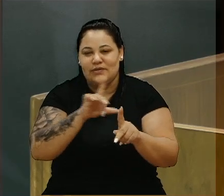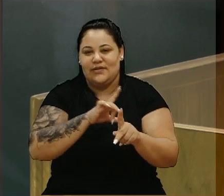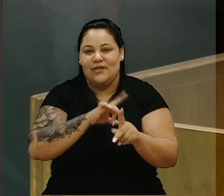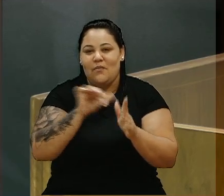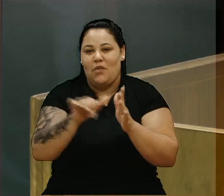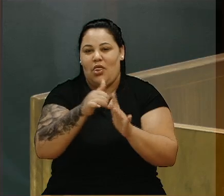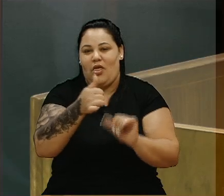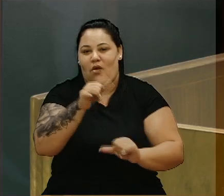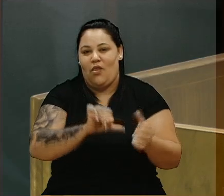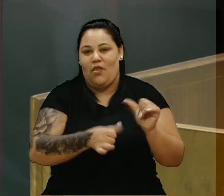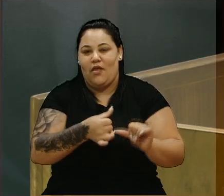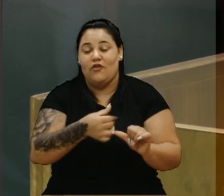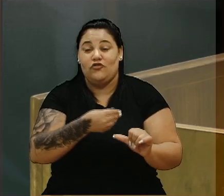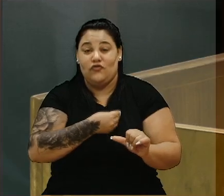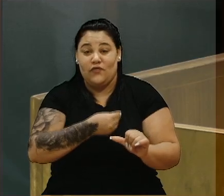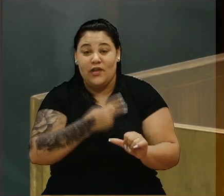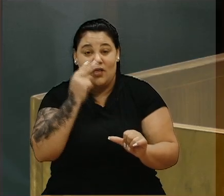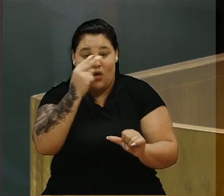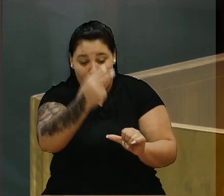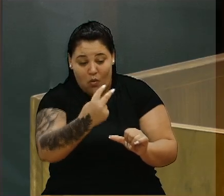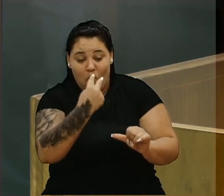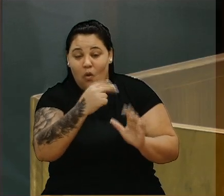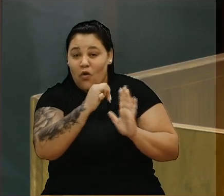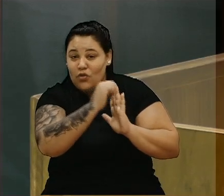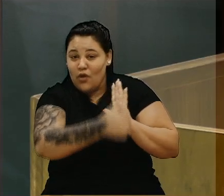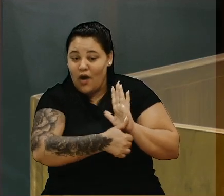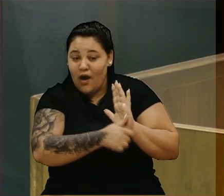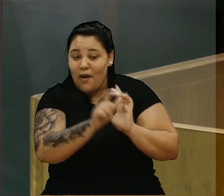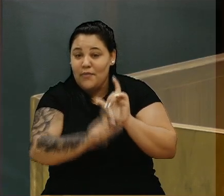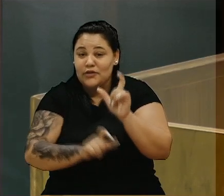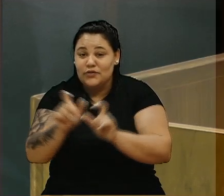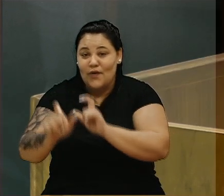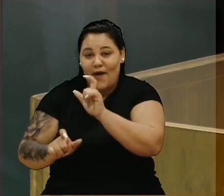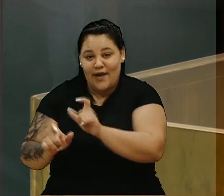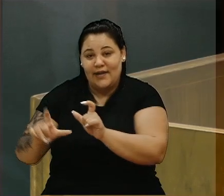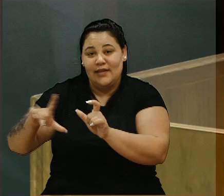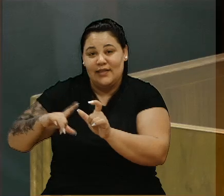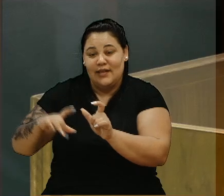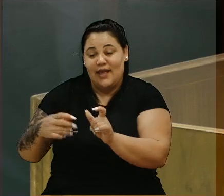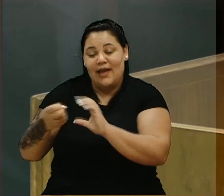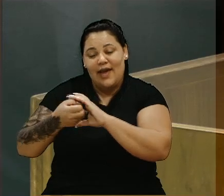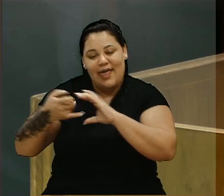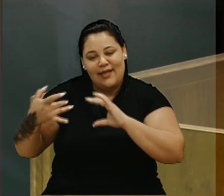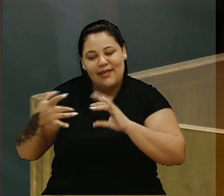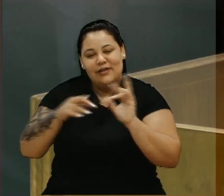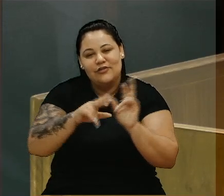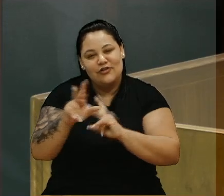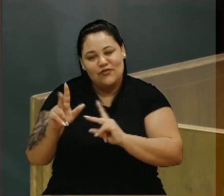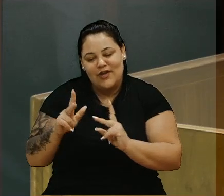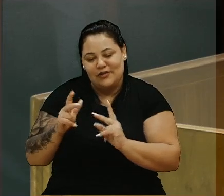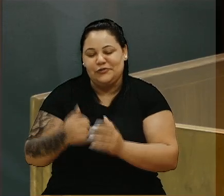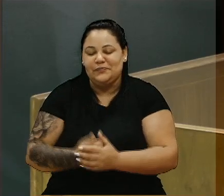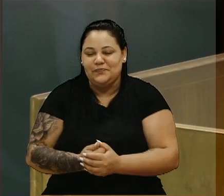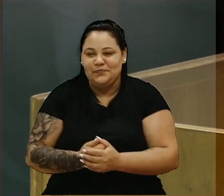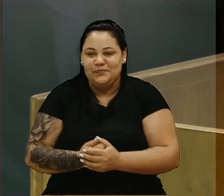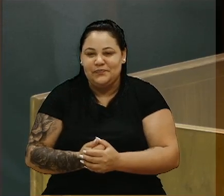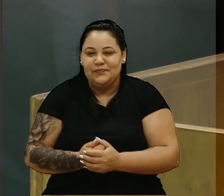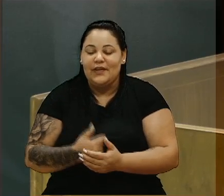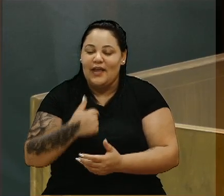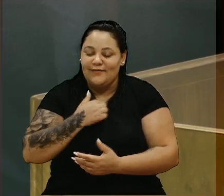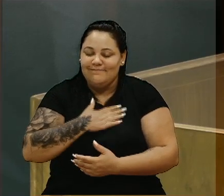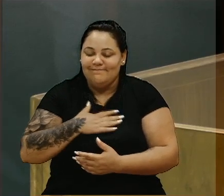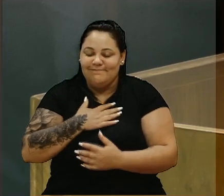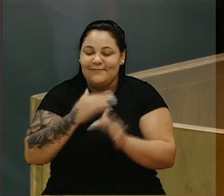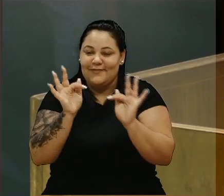Veja a gente com Down, com essas pessoas que têm condições de estudar e trabalhar e se divertir. Estou muito feliz de